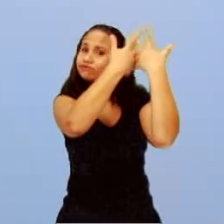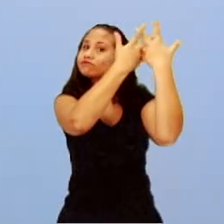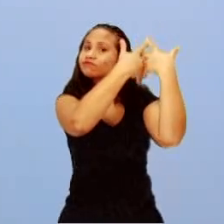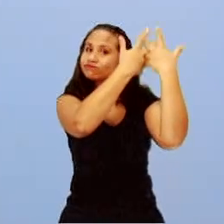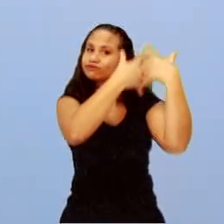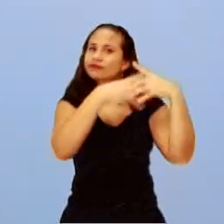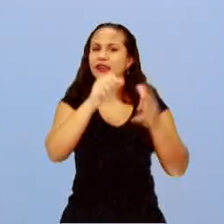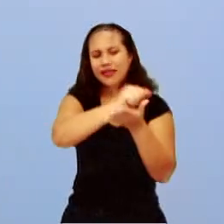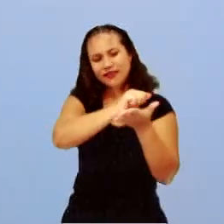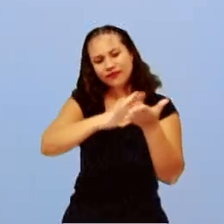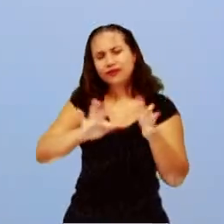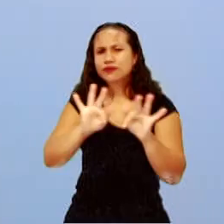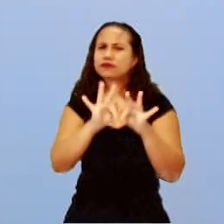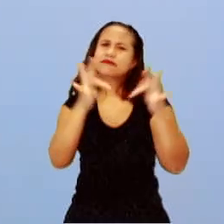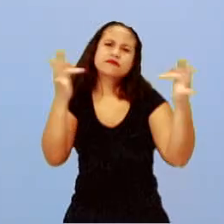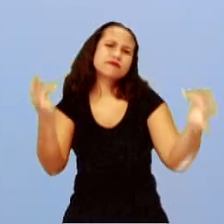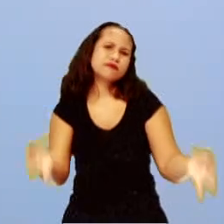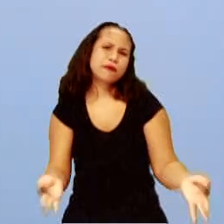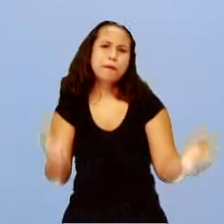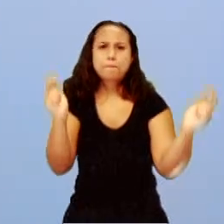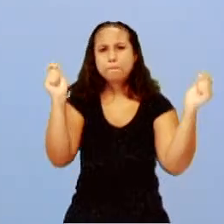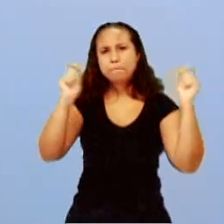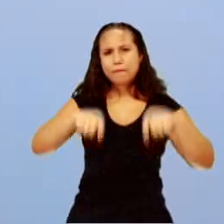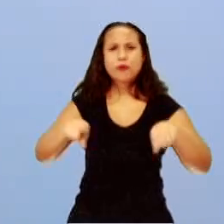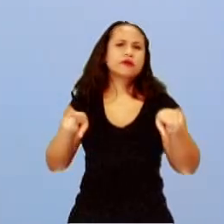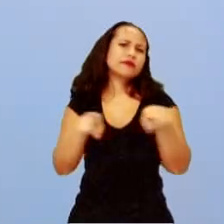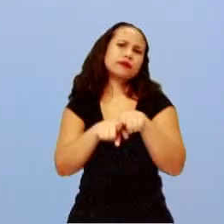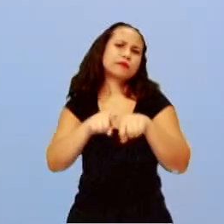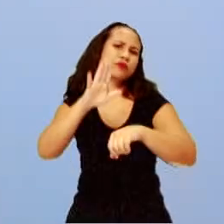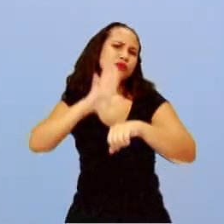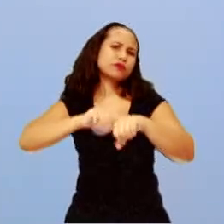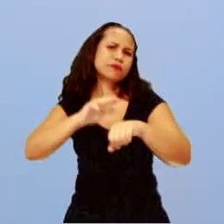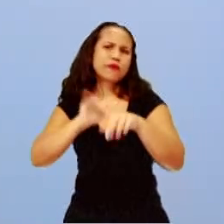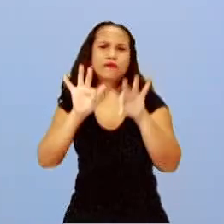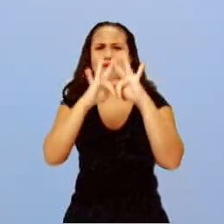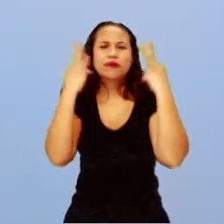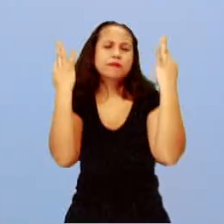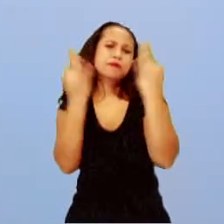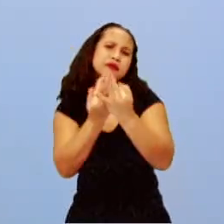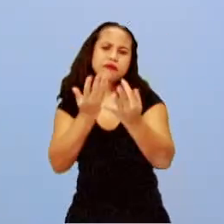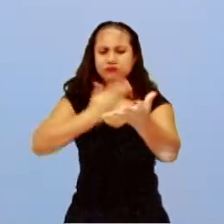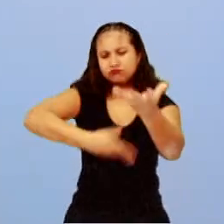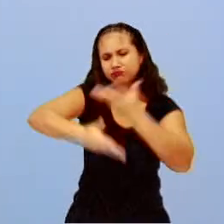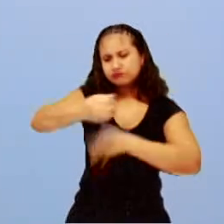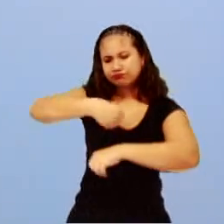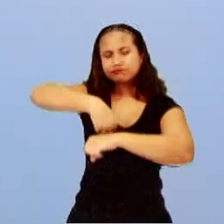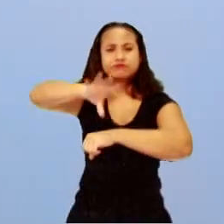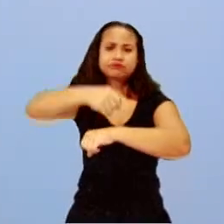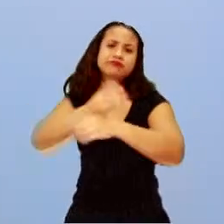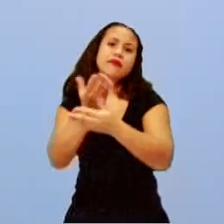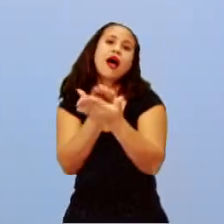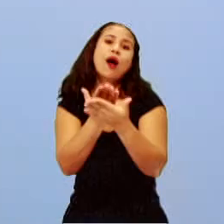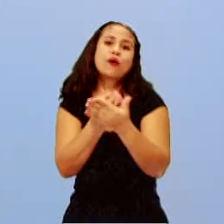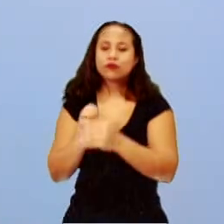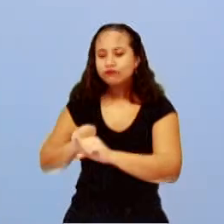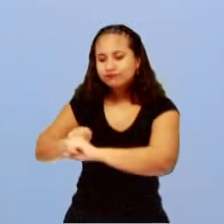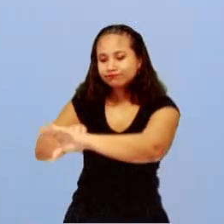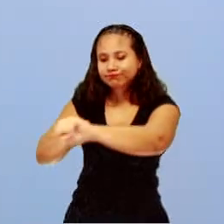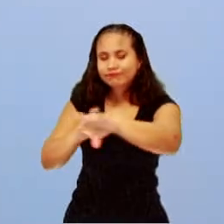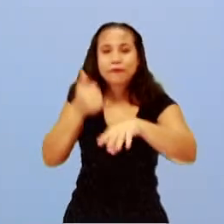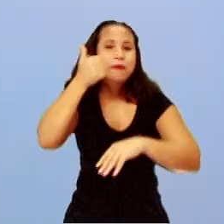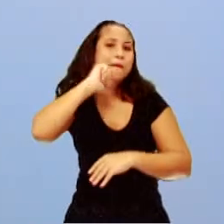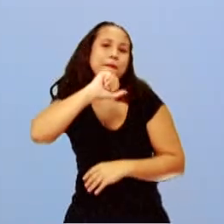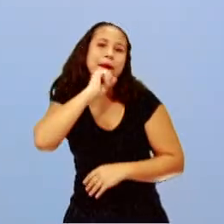Uma atividade simples, você pode chamar as pessoas da sua família e pode dar uma aulinha, né? Explicar para o papai, para a